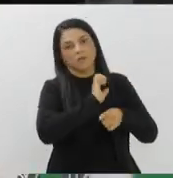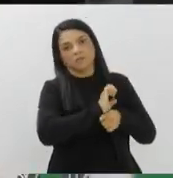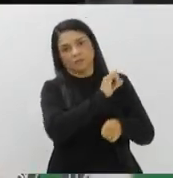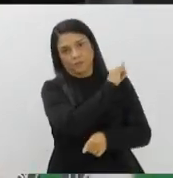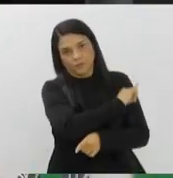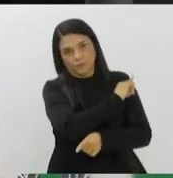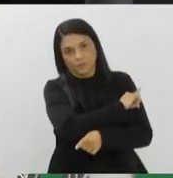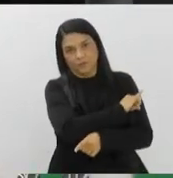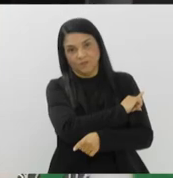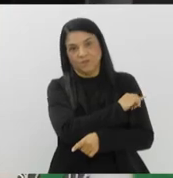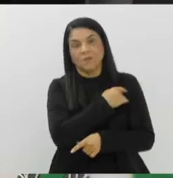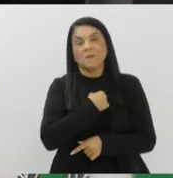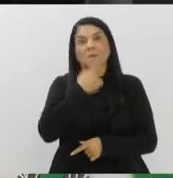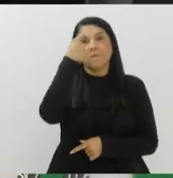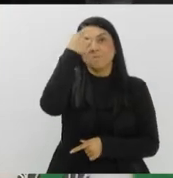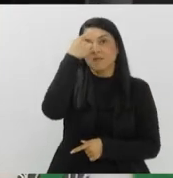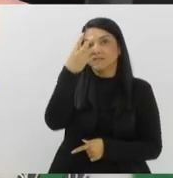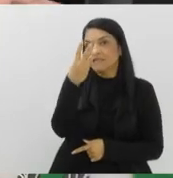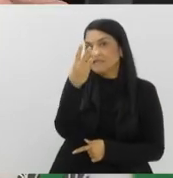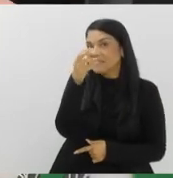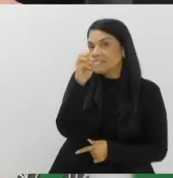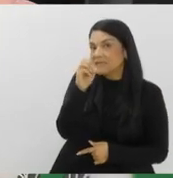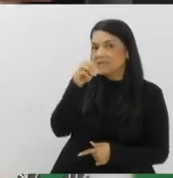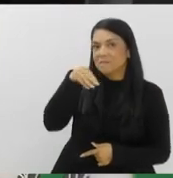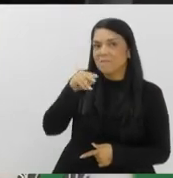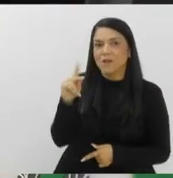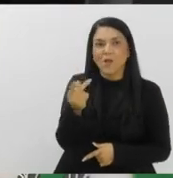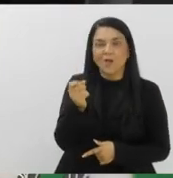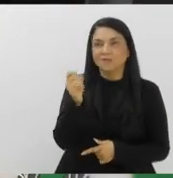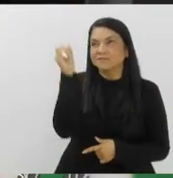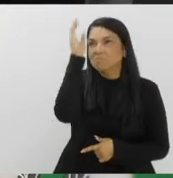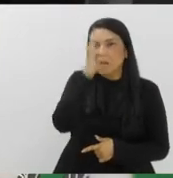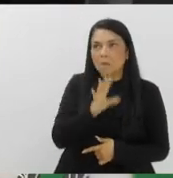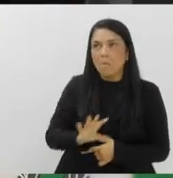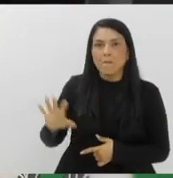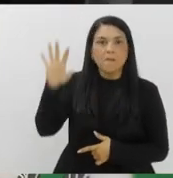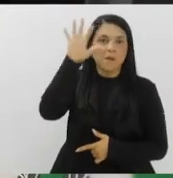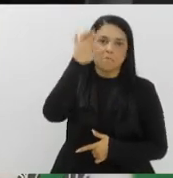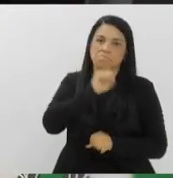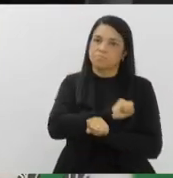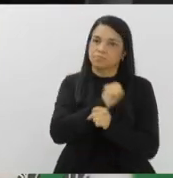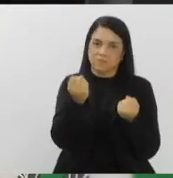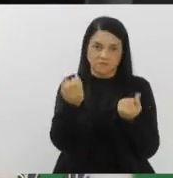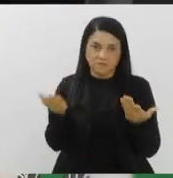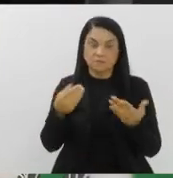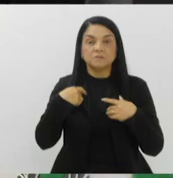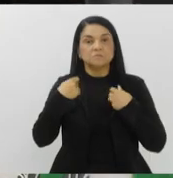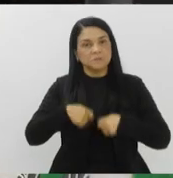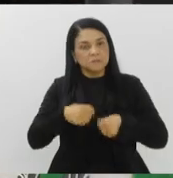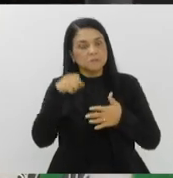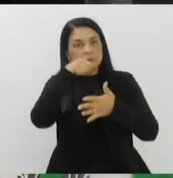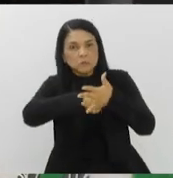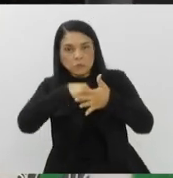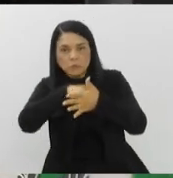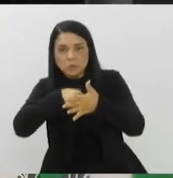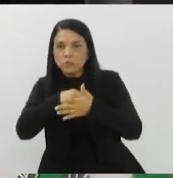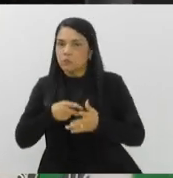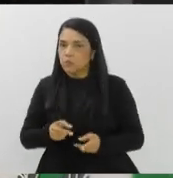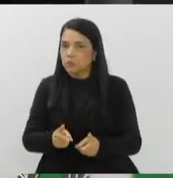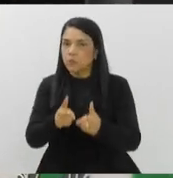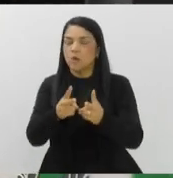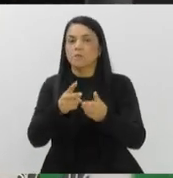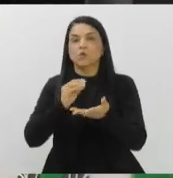imagina ter 30 milhões para o Brasil inteiro. Então, a gente precisa também continuar na luta para que esse